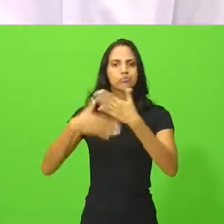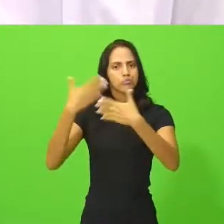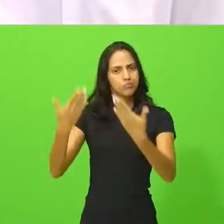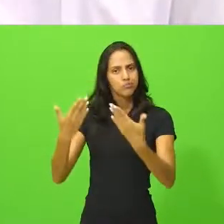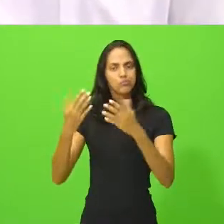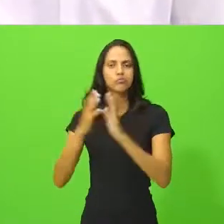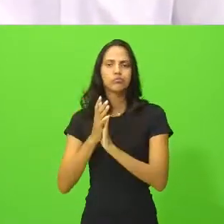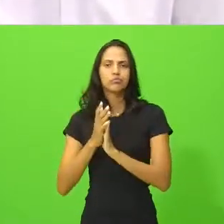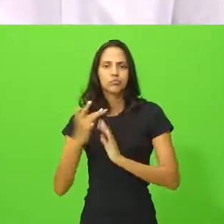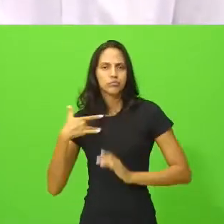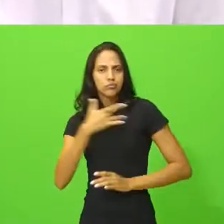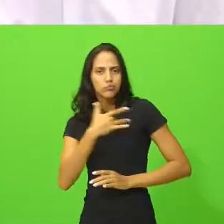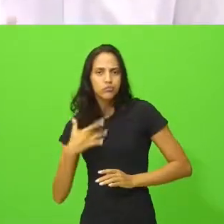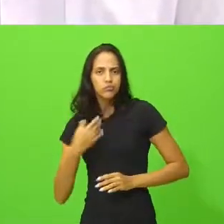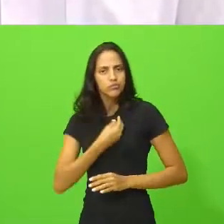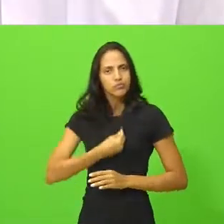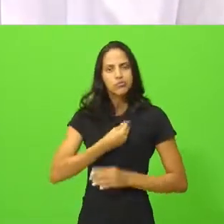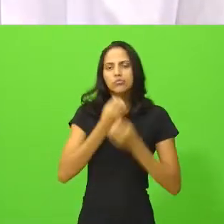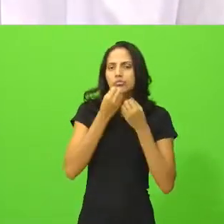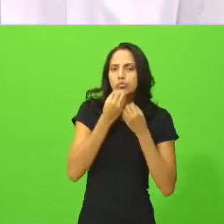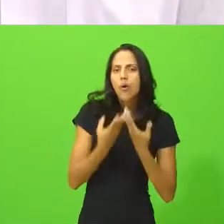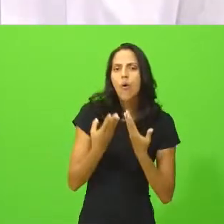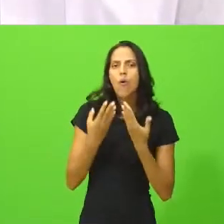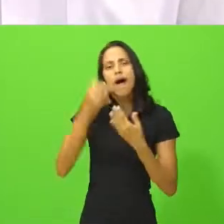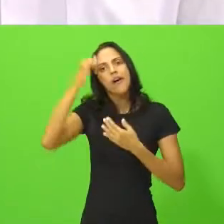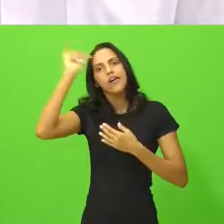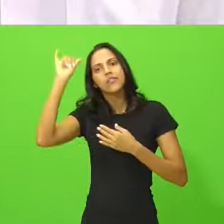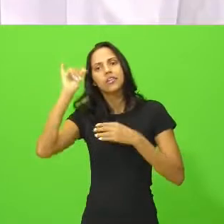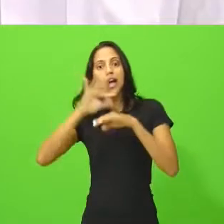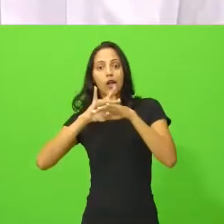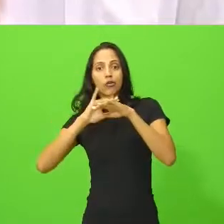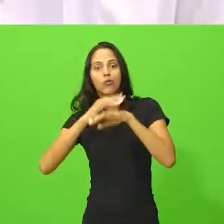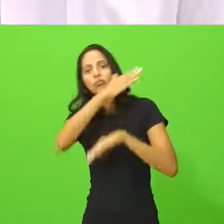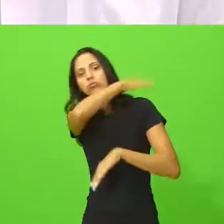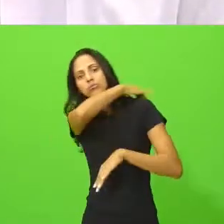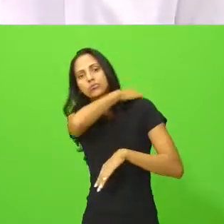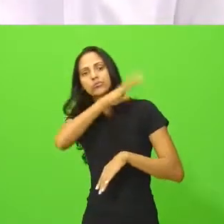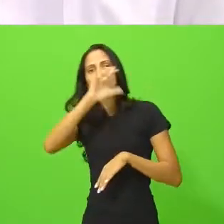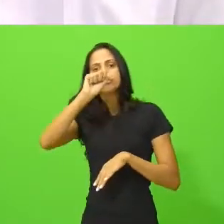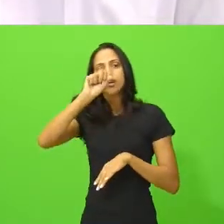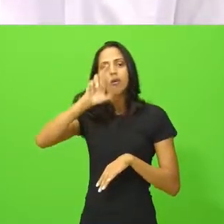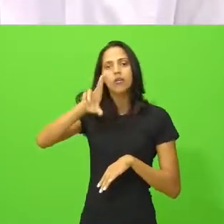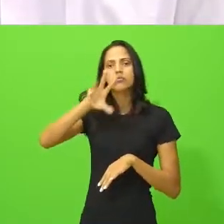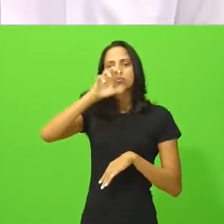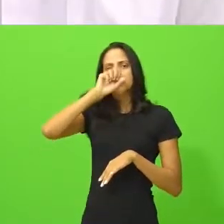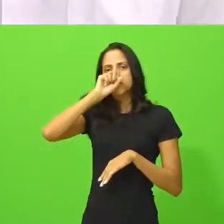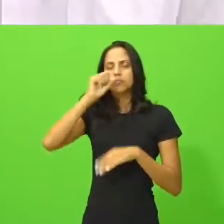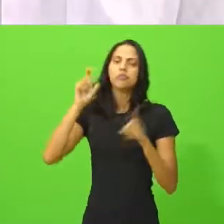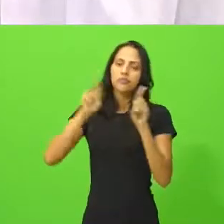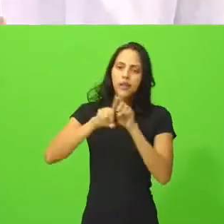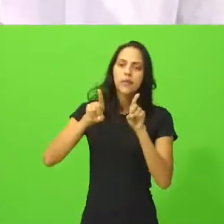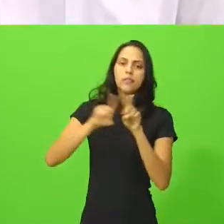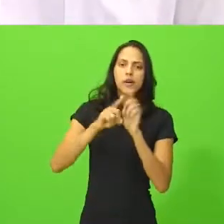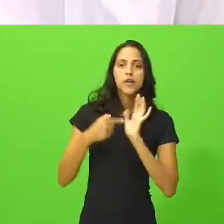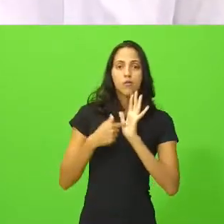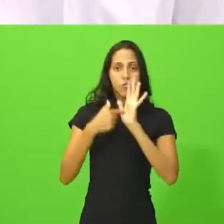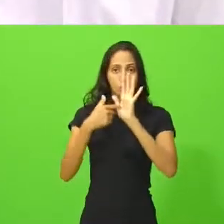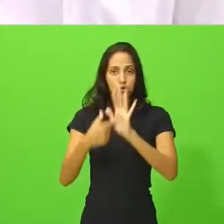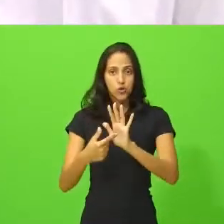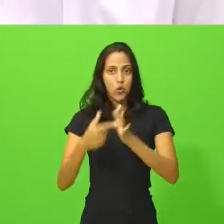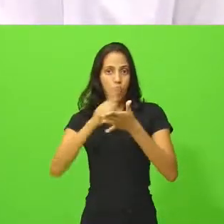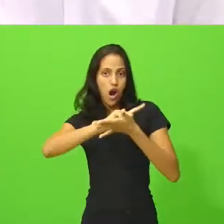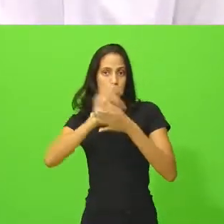posterior problema de alagamento da cidade. É possível sim. E mostrou a questão dos transportes, né? O